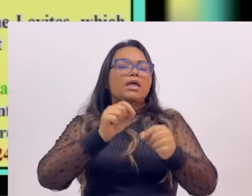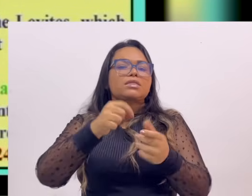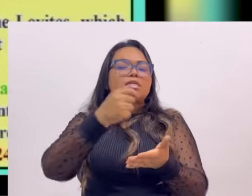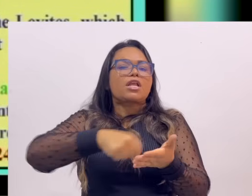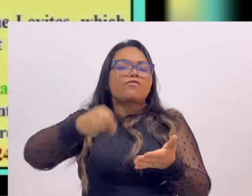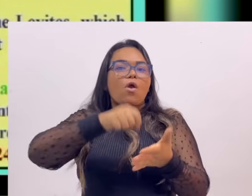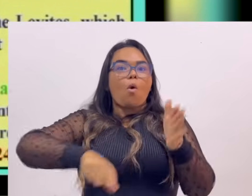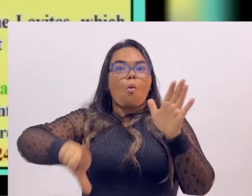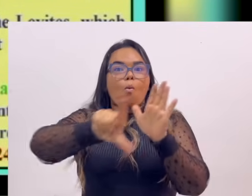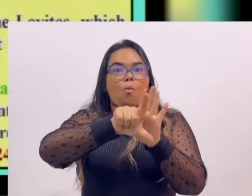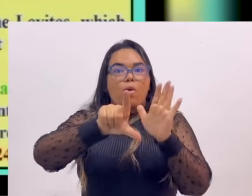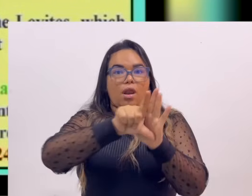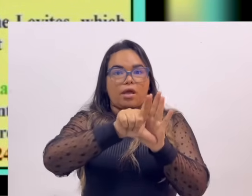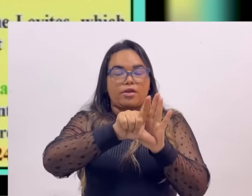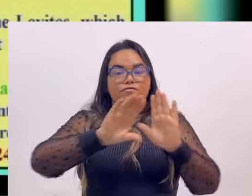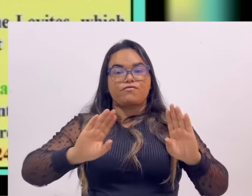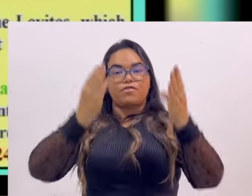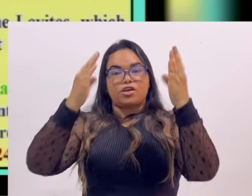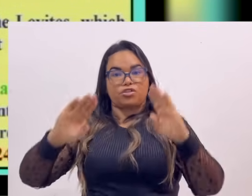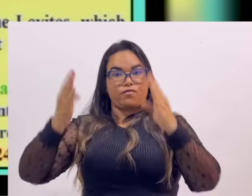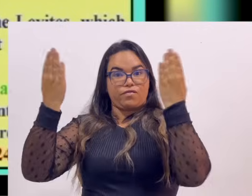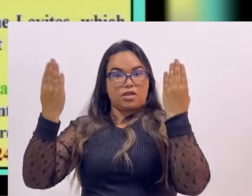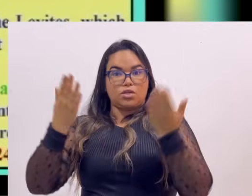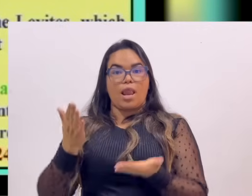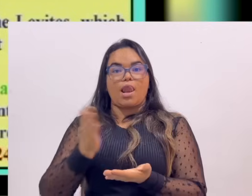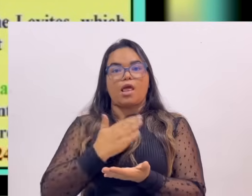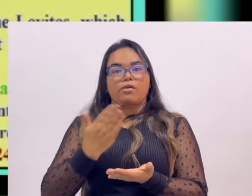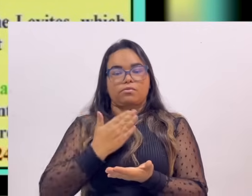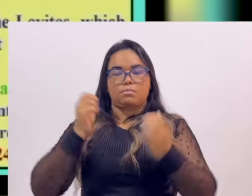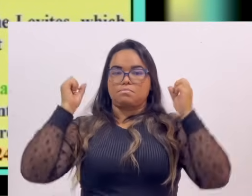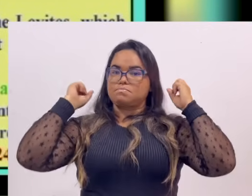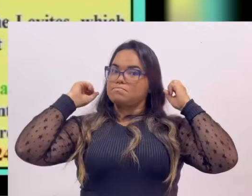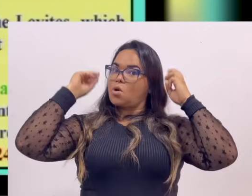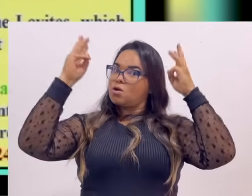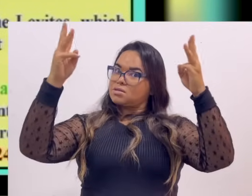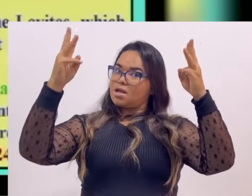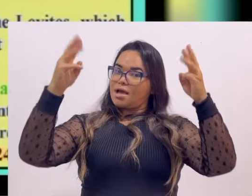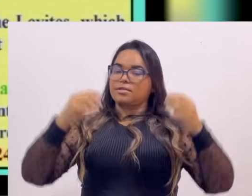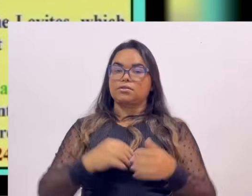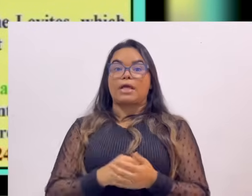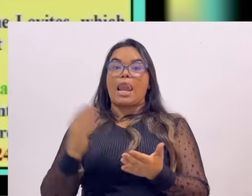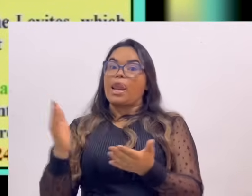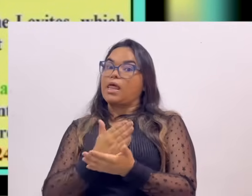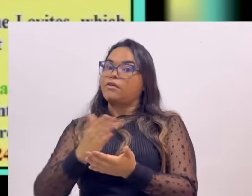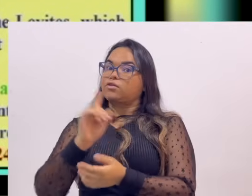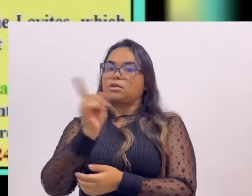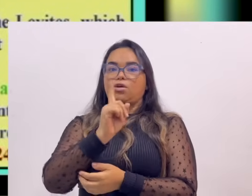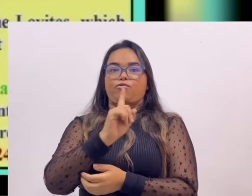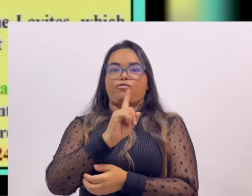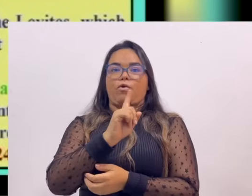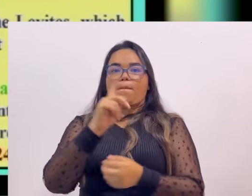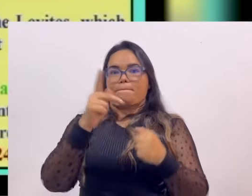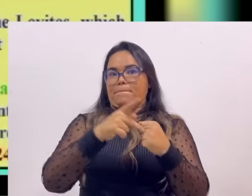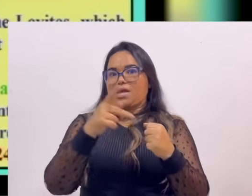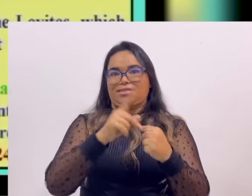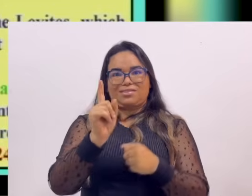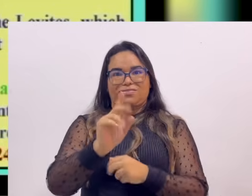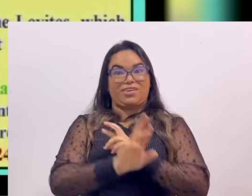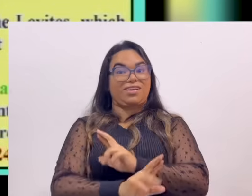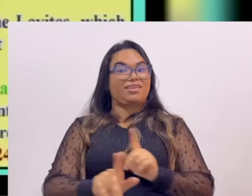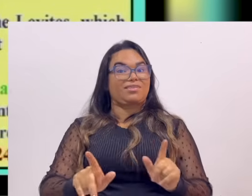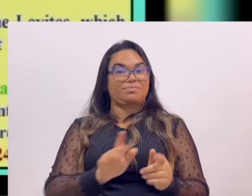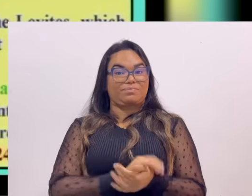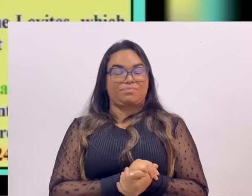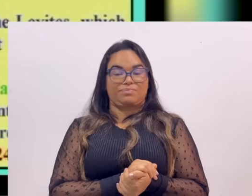quem escreveu? Moisés. Foi num livro. Num livro. Não foi em tábuas de pedra.